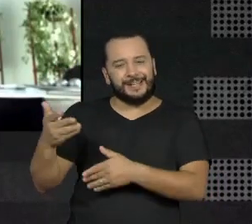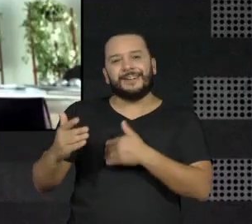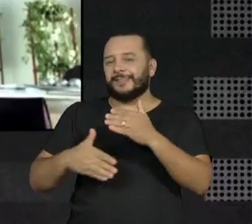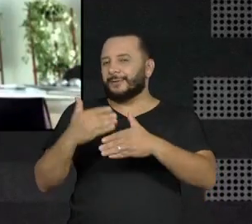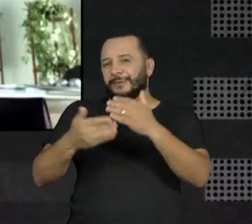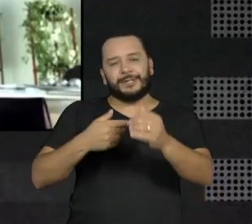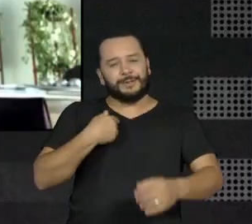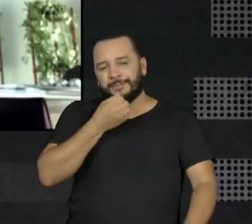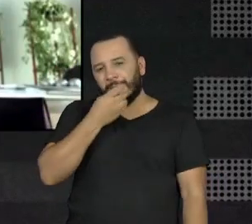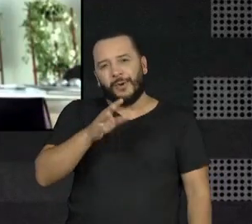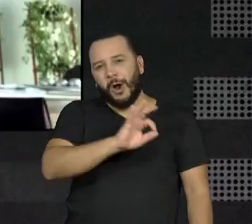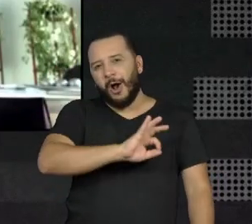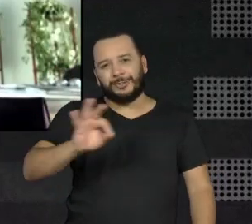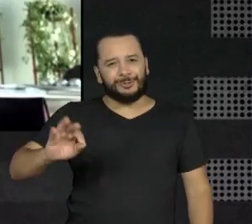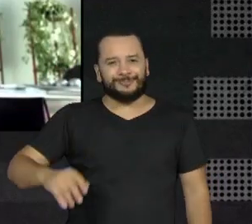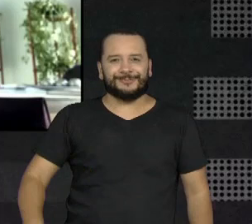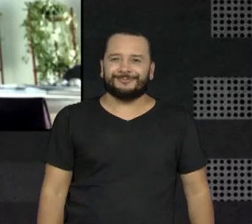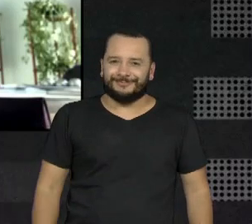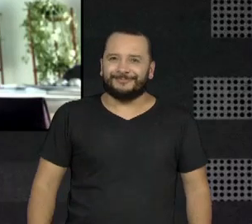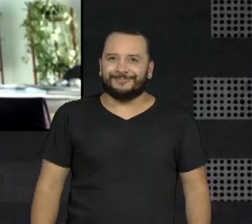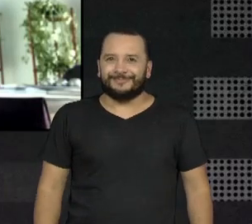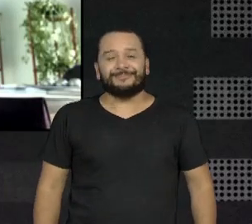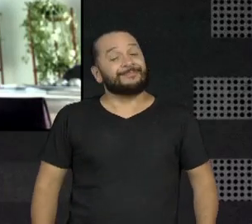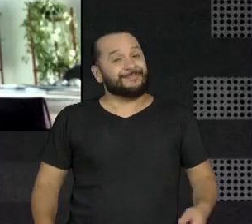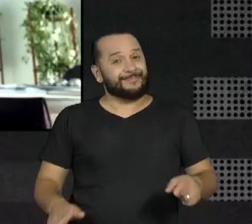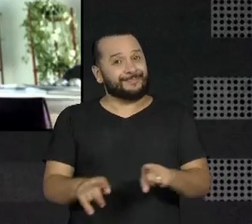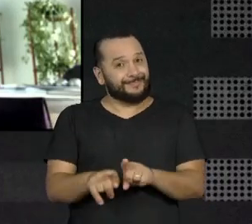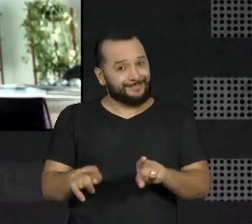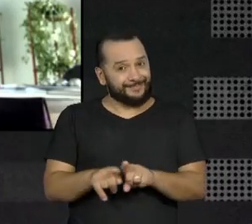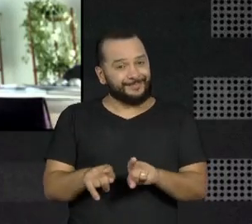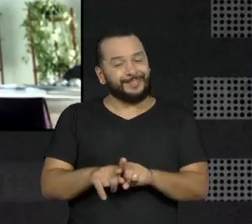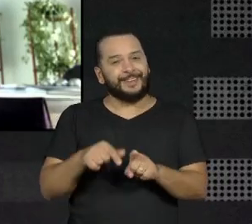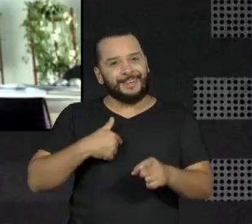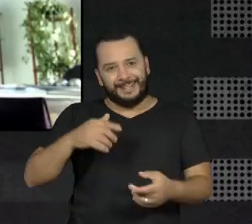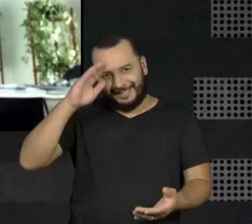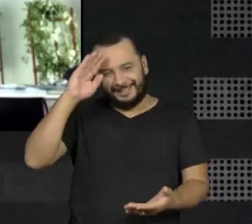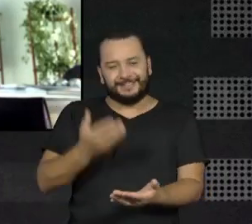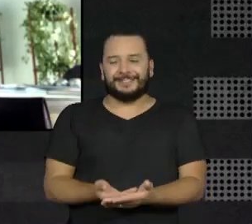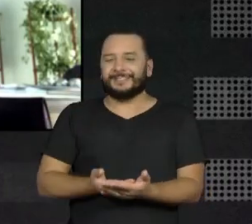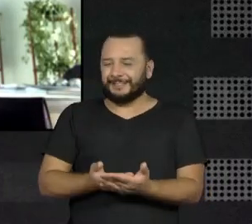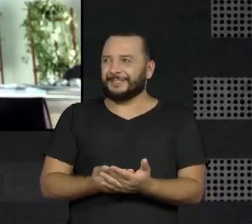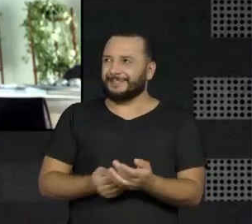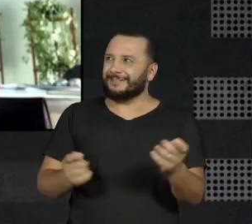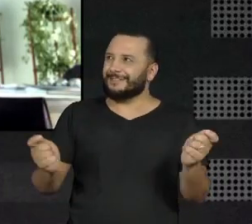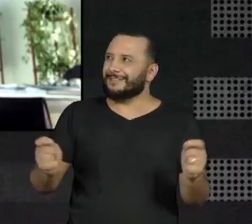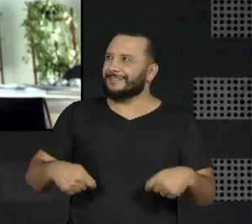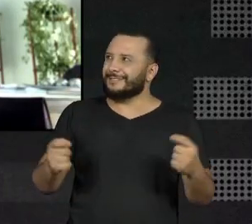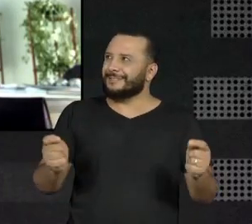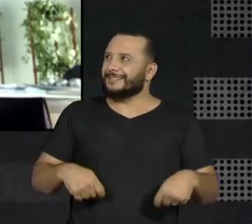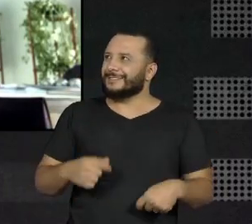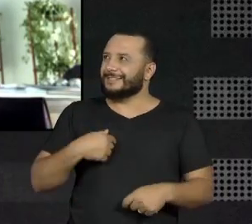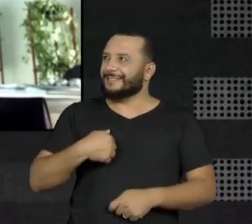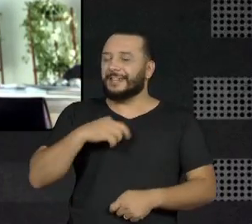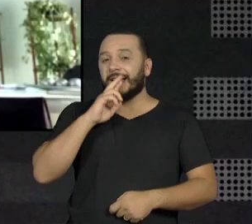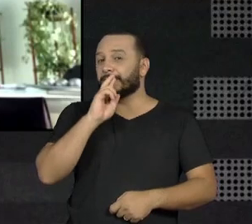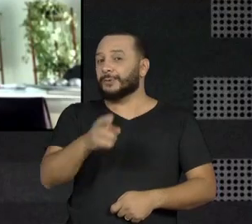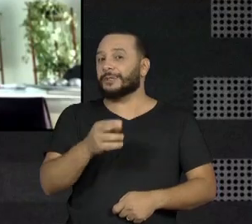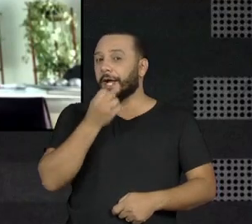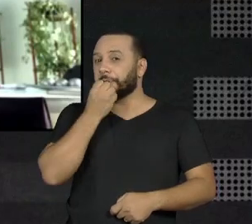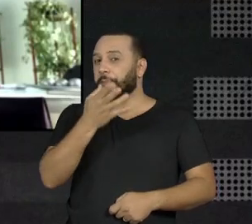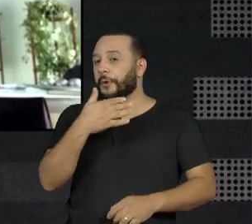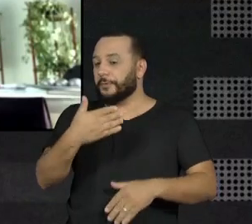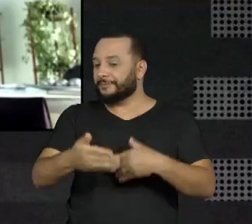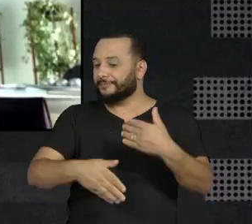ótimo, e acredito que isso vai nos trazer bons frutos a